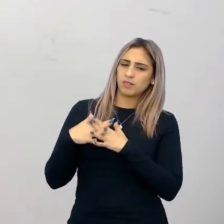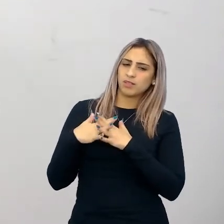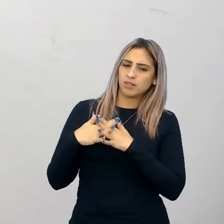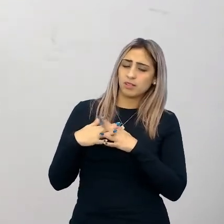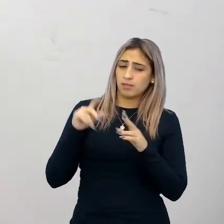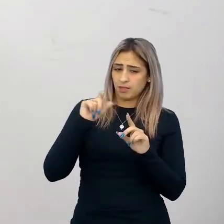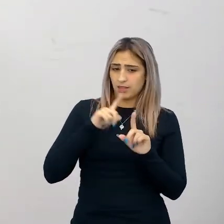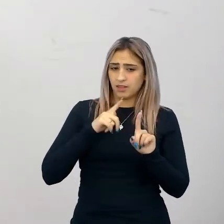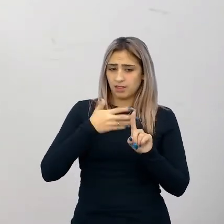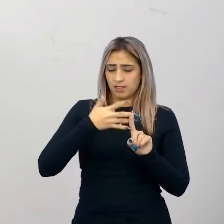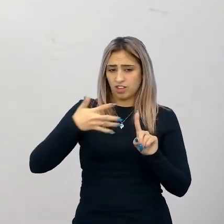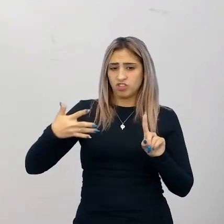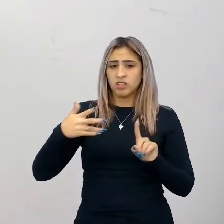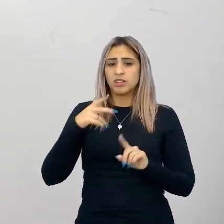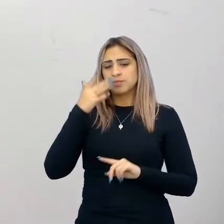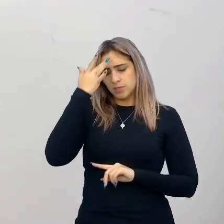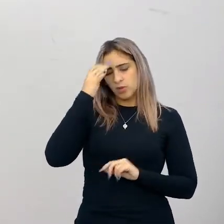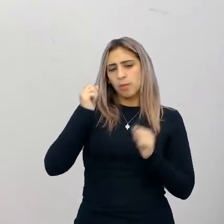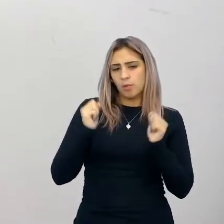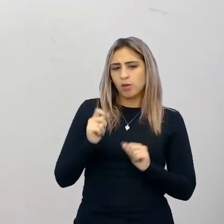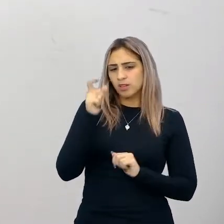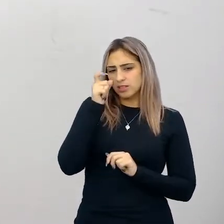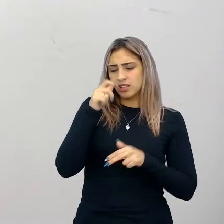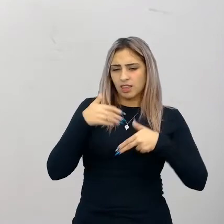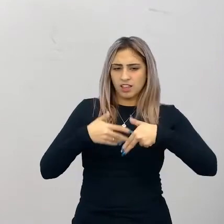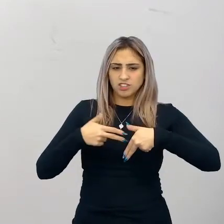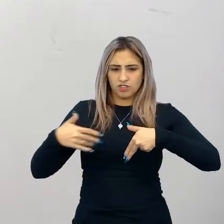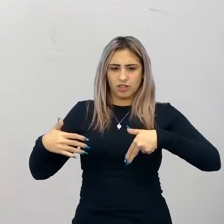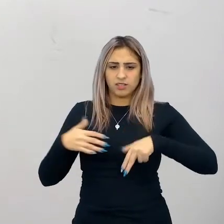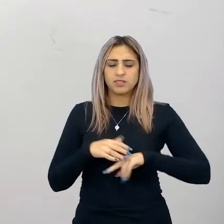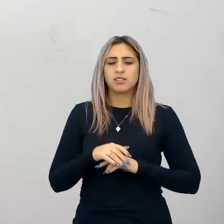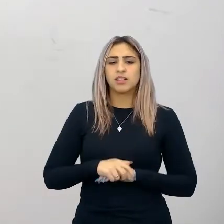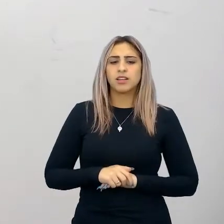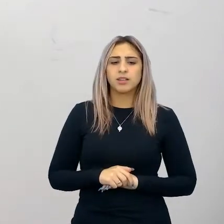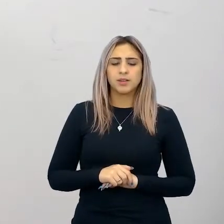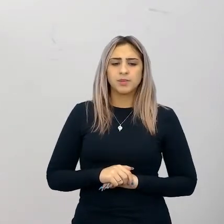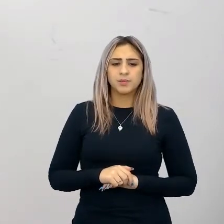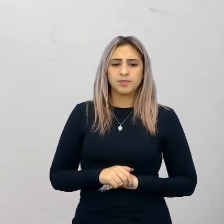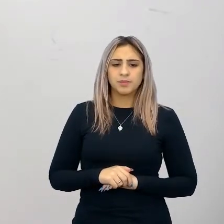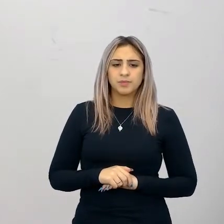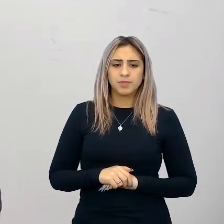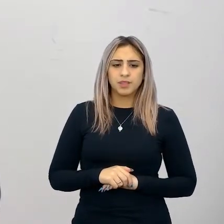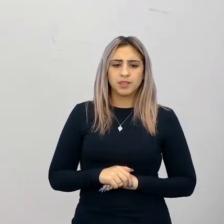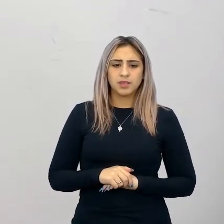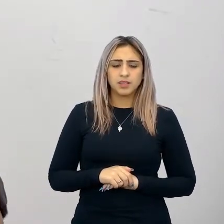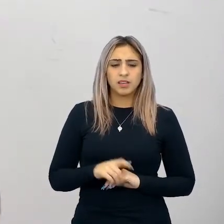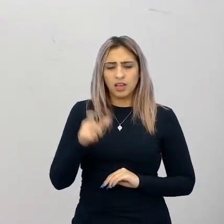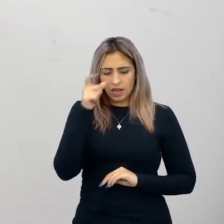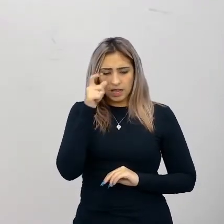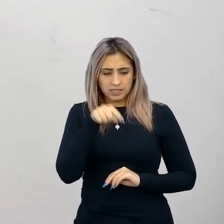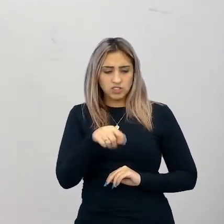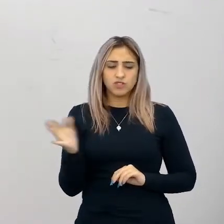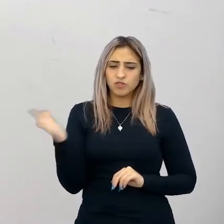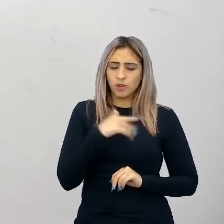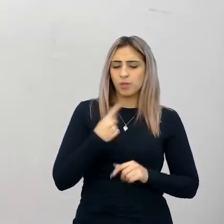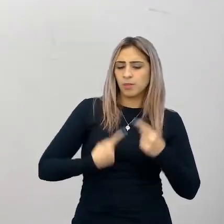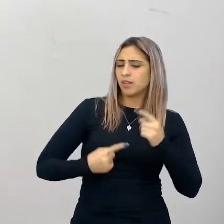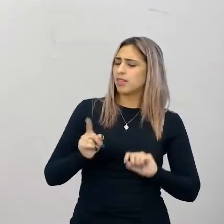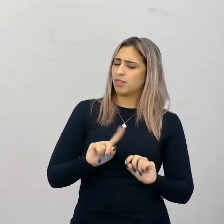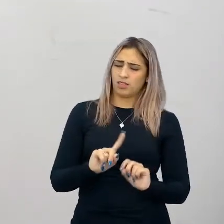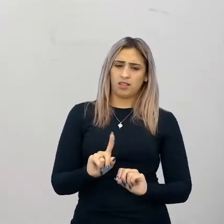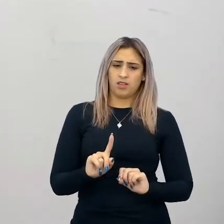dá para poder, as pessoas podem até assistir, né? Disponibiliza lá, as pessoas assistem. Mas eu penso assim, puxa vida, assiste aí, vamos debater. Não,